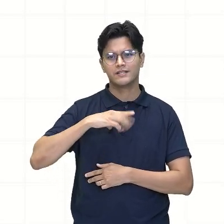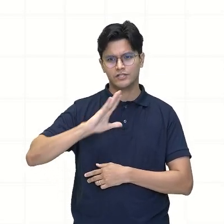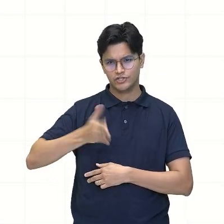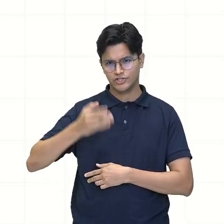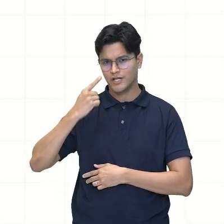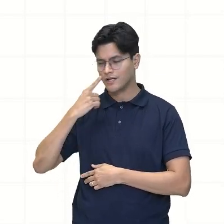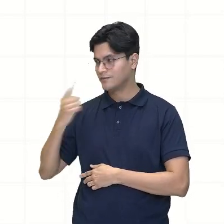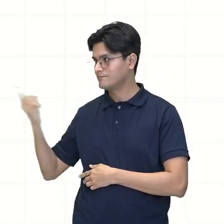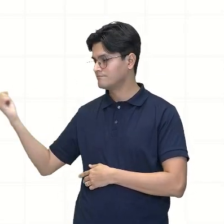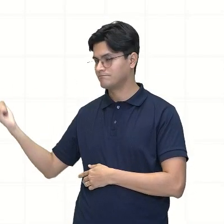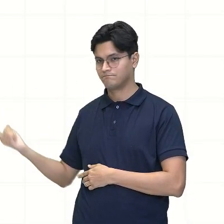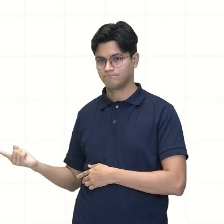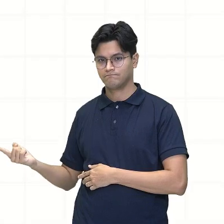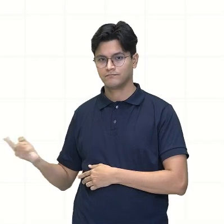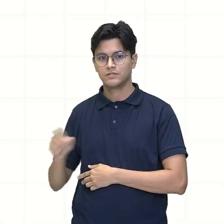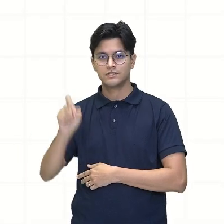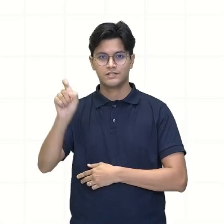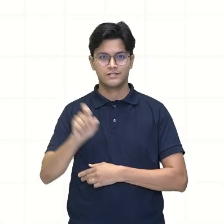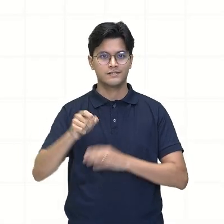X igual a